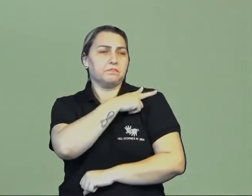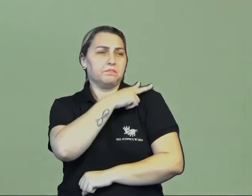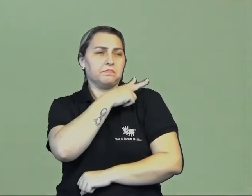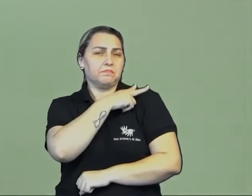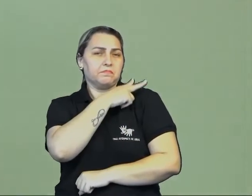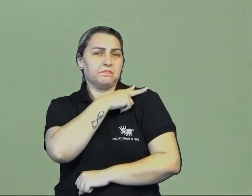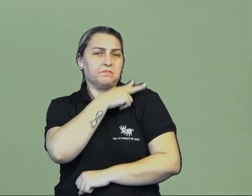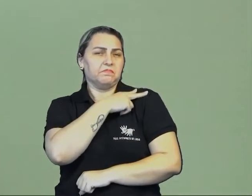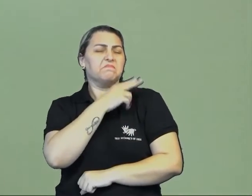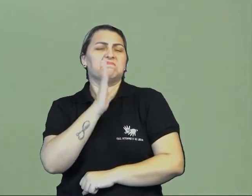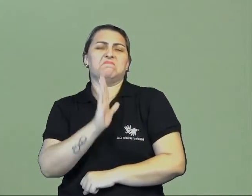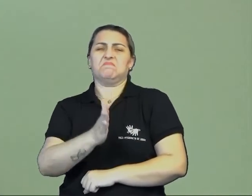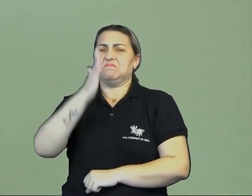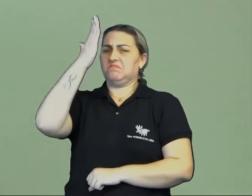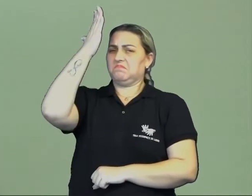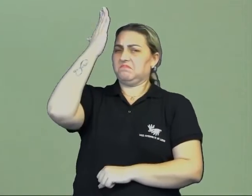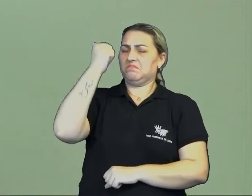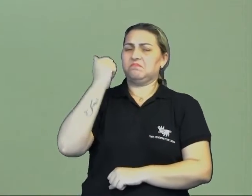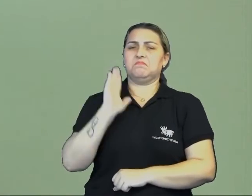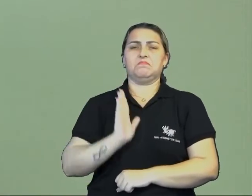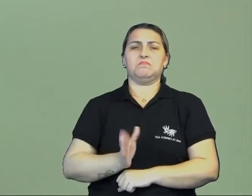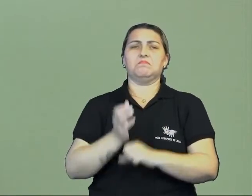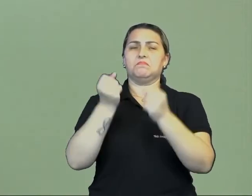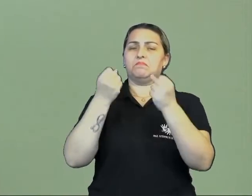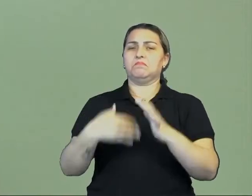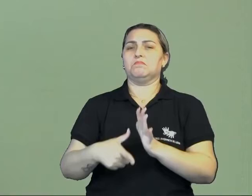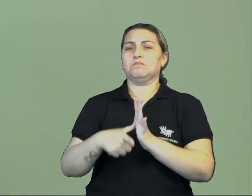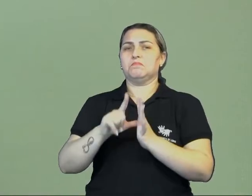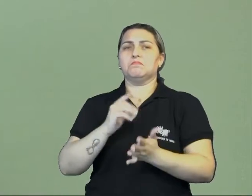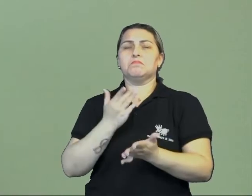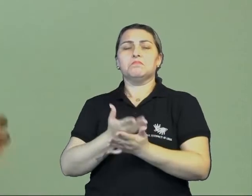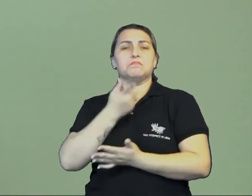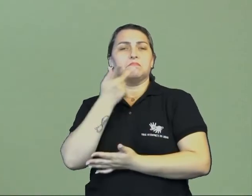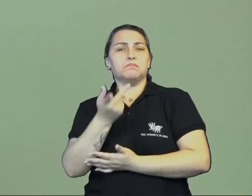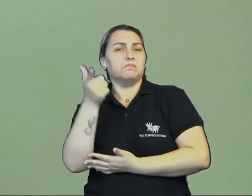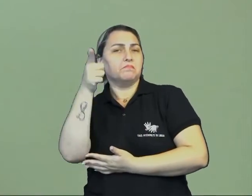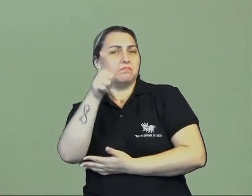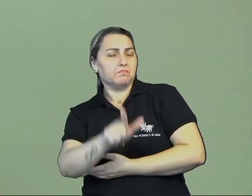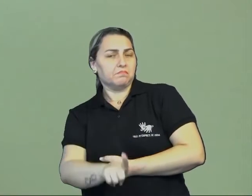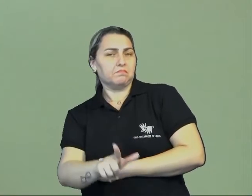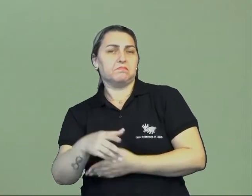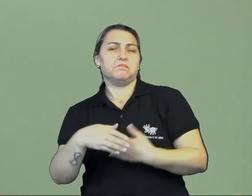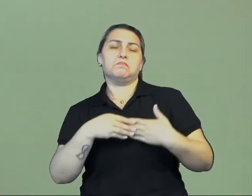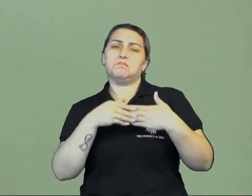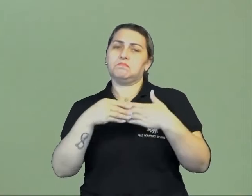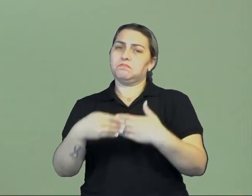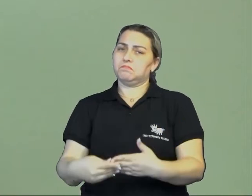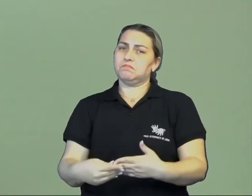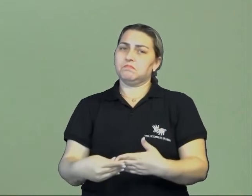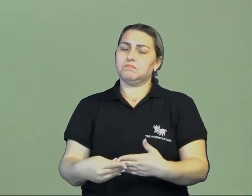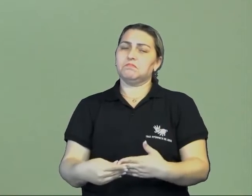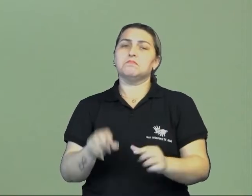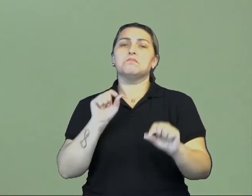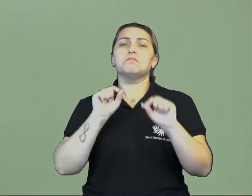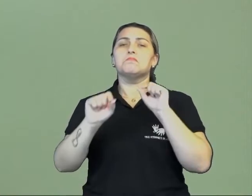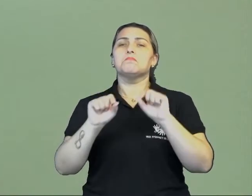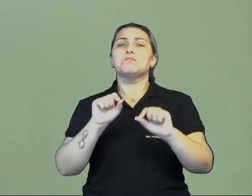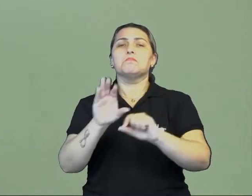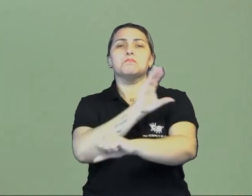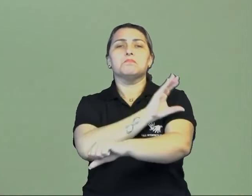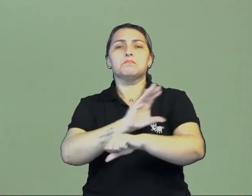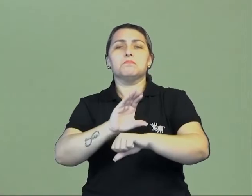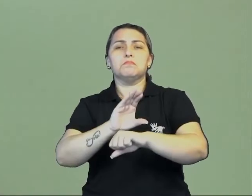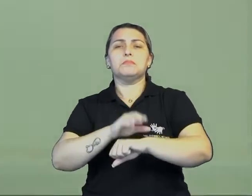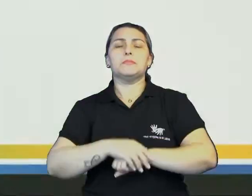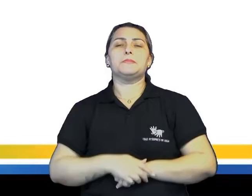já sabemos, professor, porque o senhor já falou isso, e falo e repito, e levem esse mantra para vocês. O que é cultura? Vamos